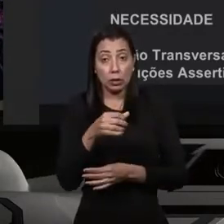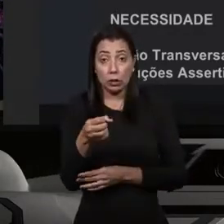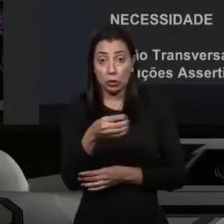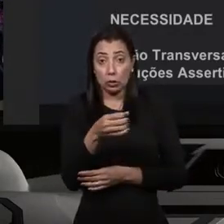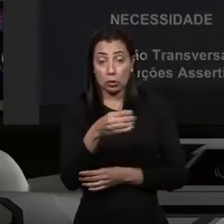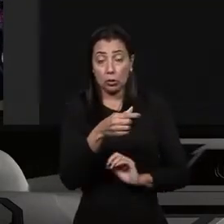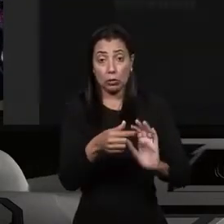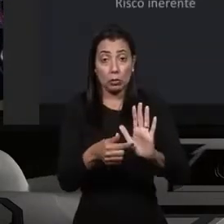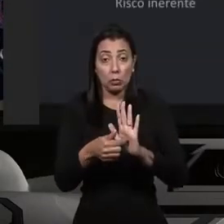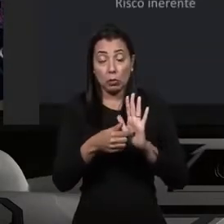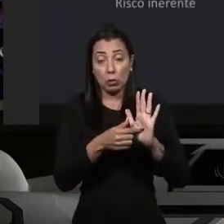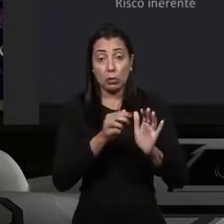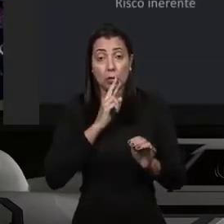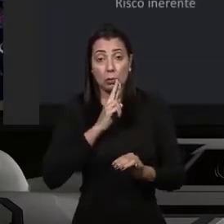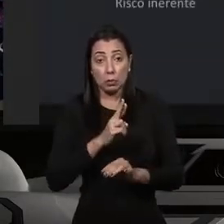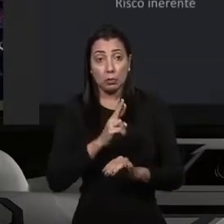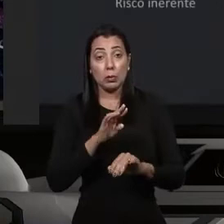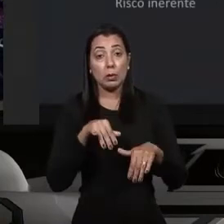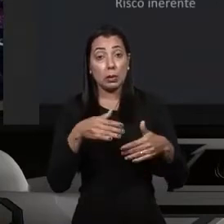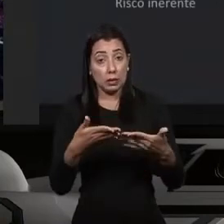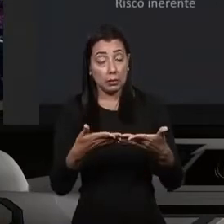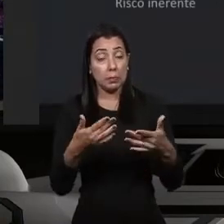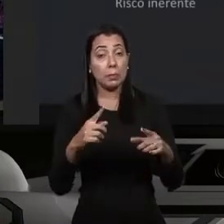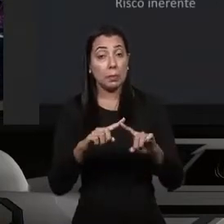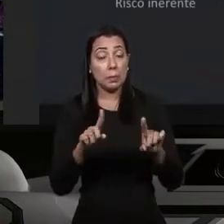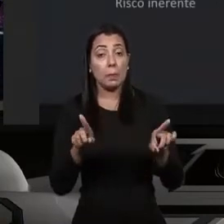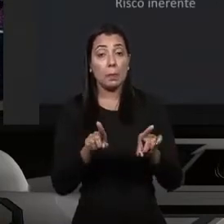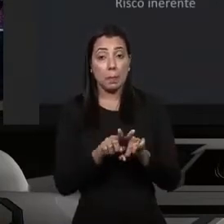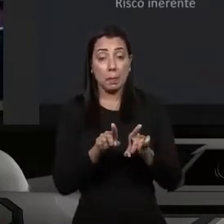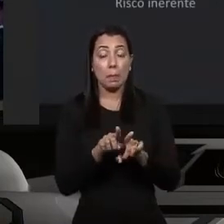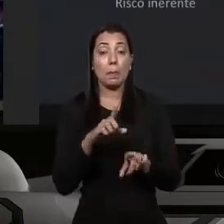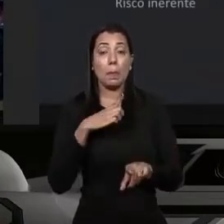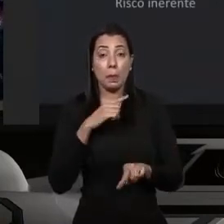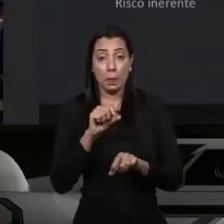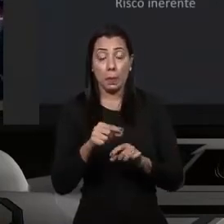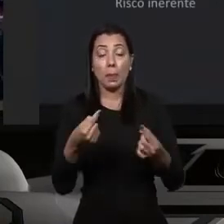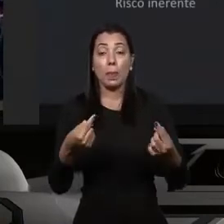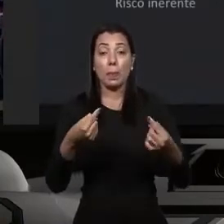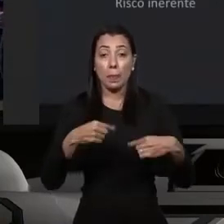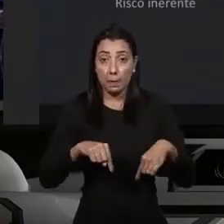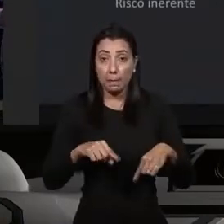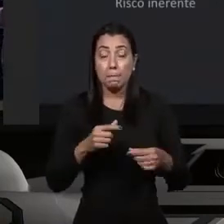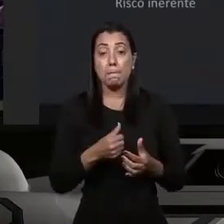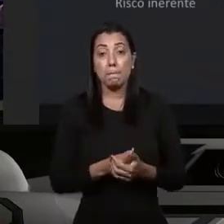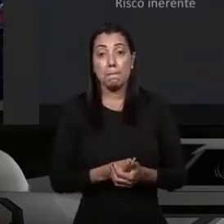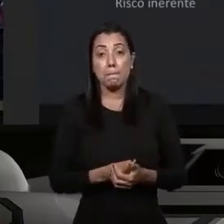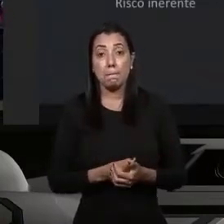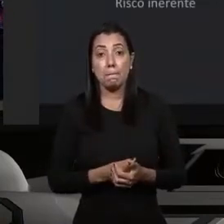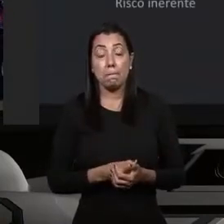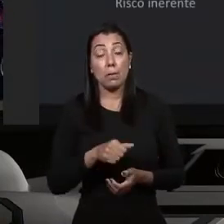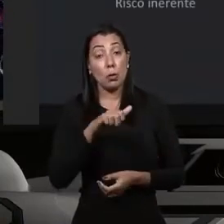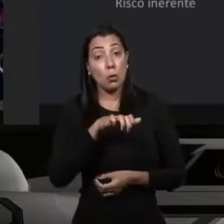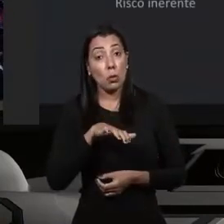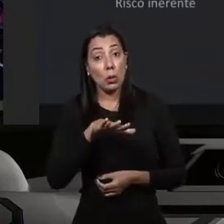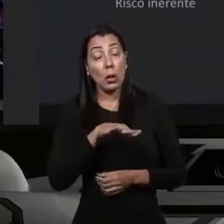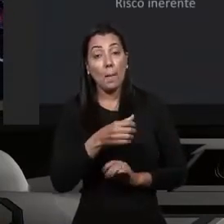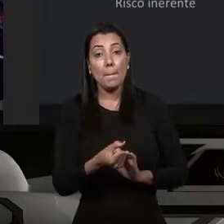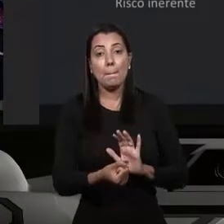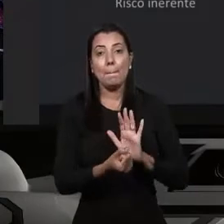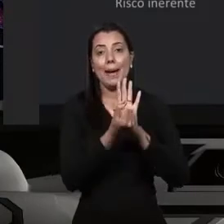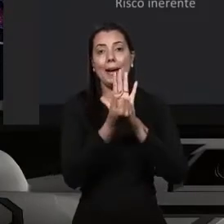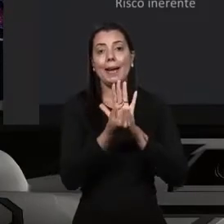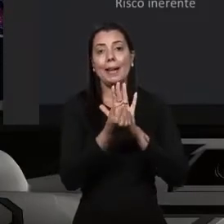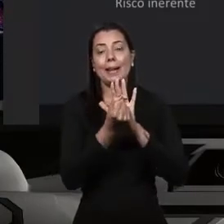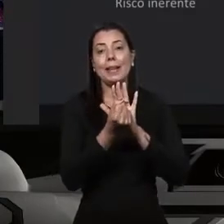trazem grandes resultados, mas ao mesmo tempo temos o desafio de ser um ambiente marcado, né, por poder